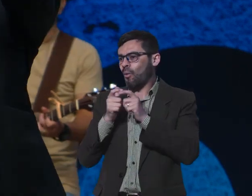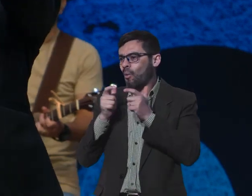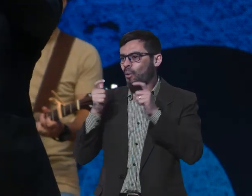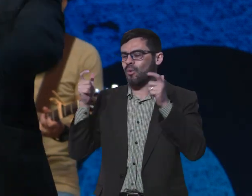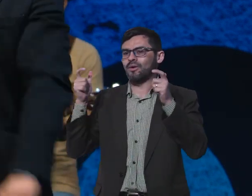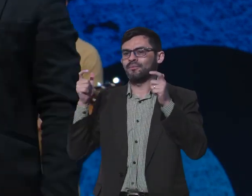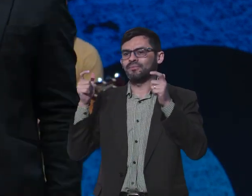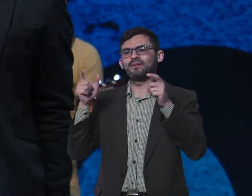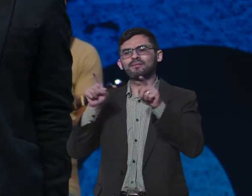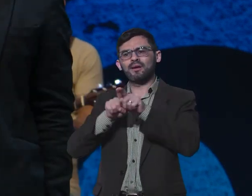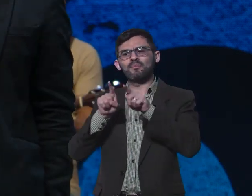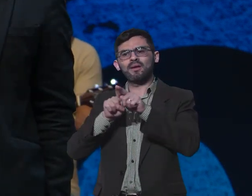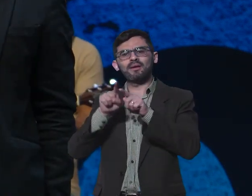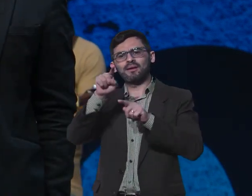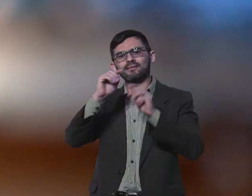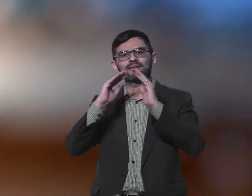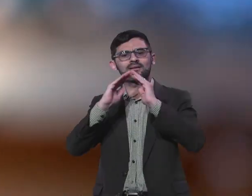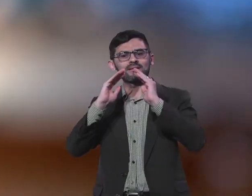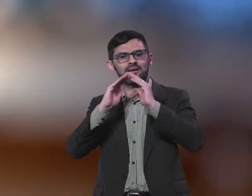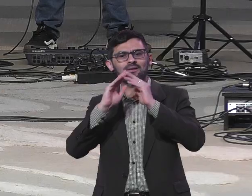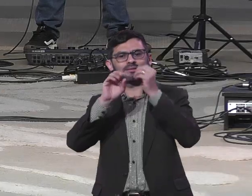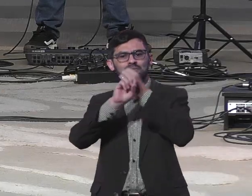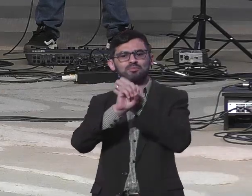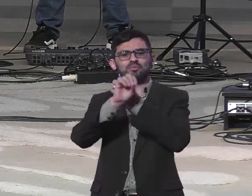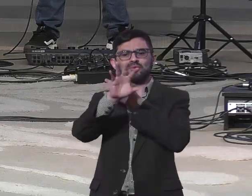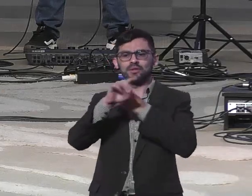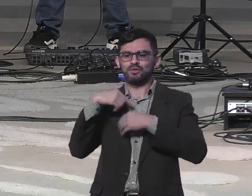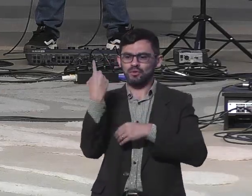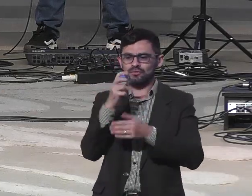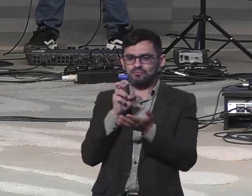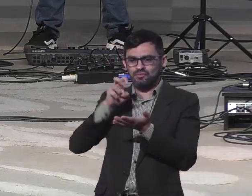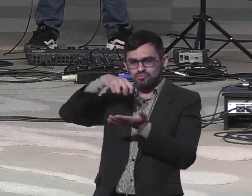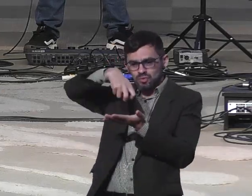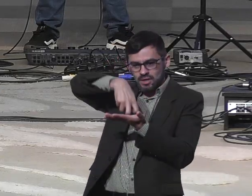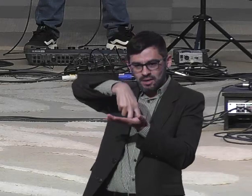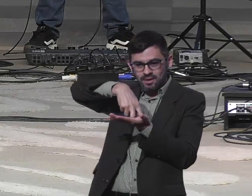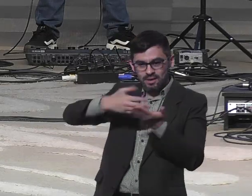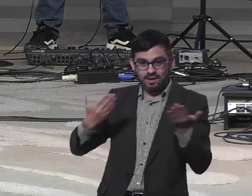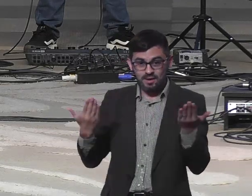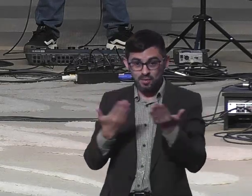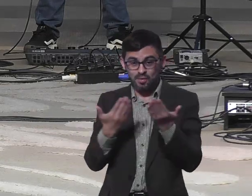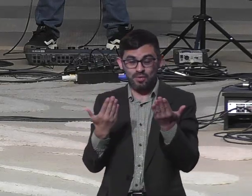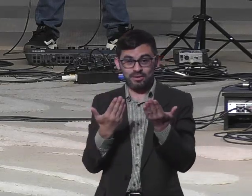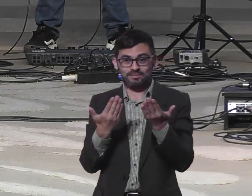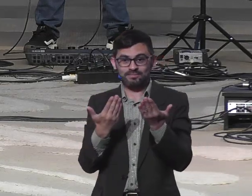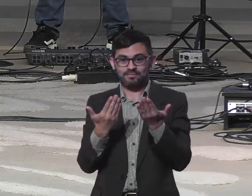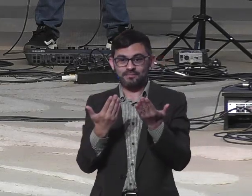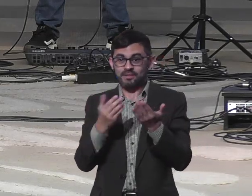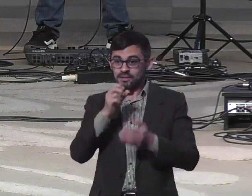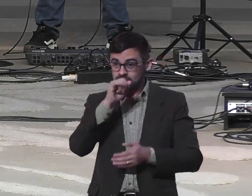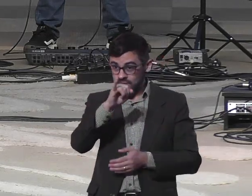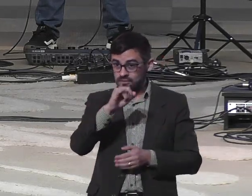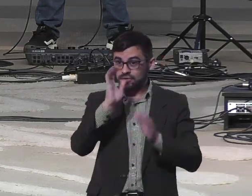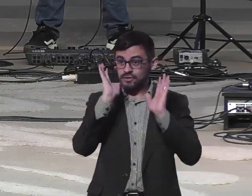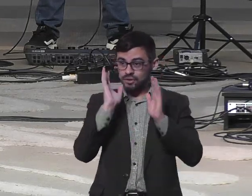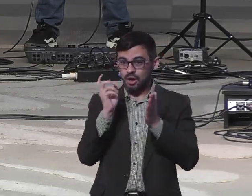você que está em casa também. Nós vamos nos ajoelhar agora. Se você